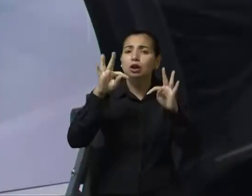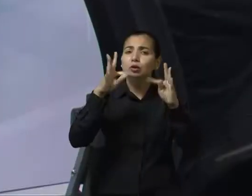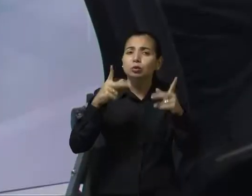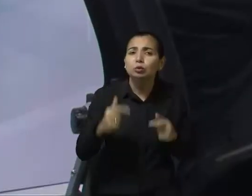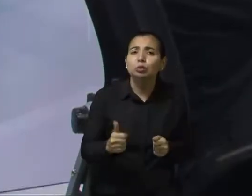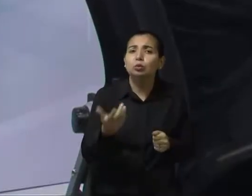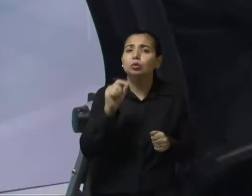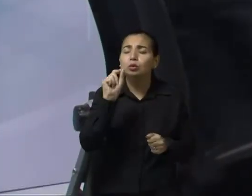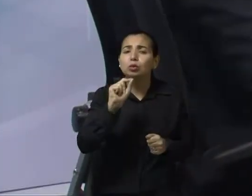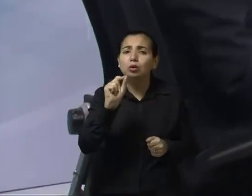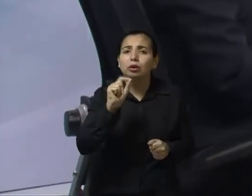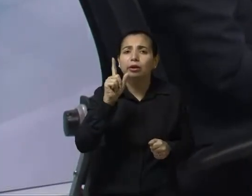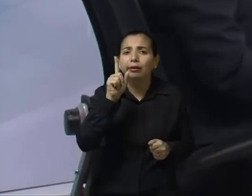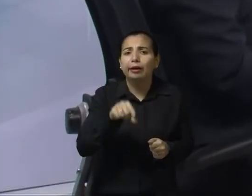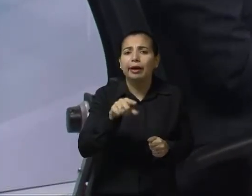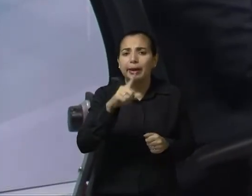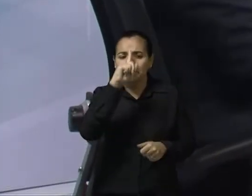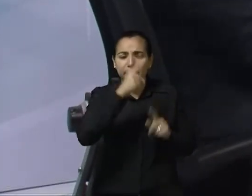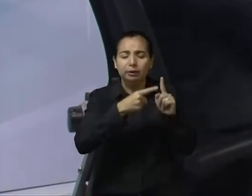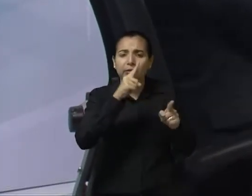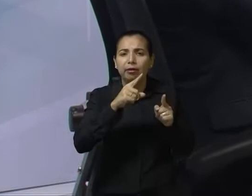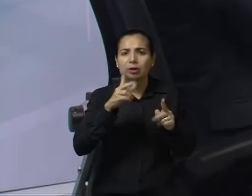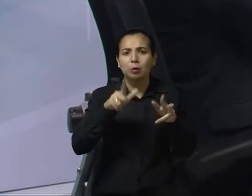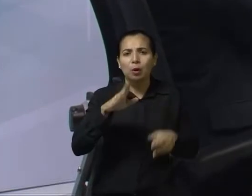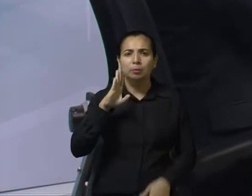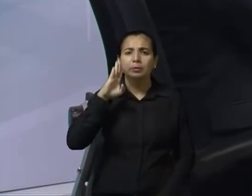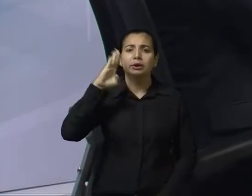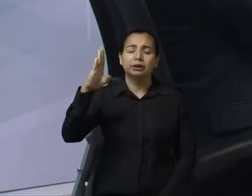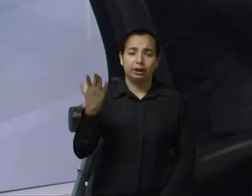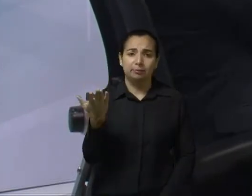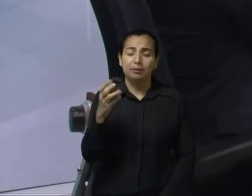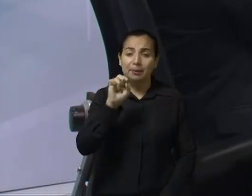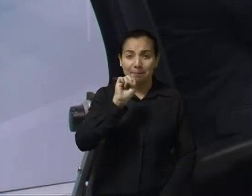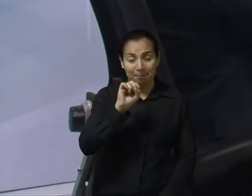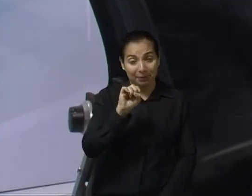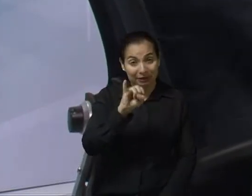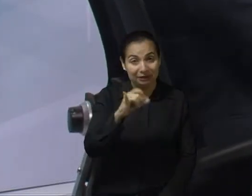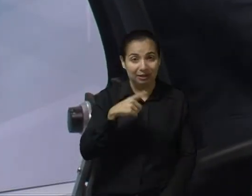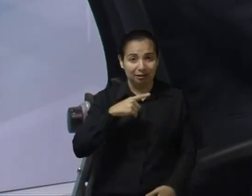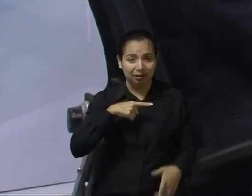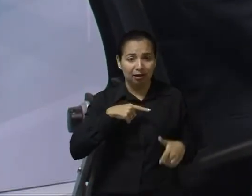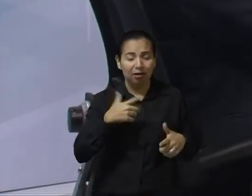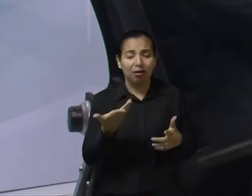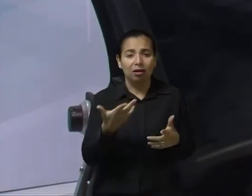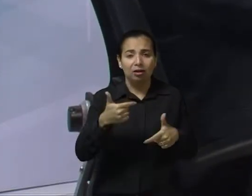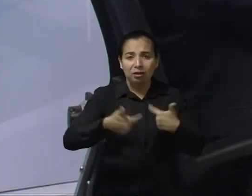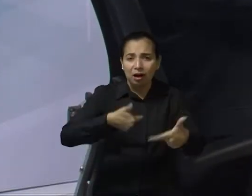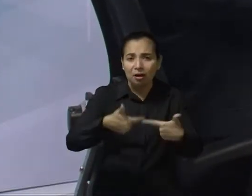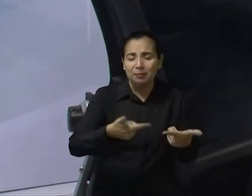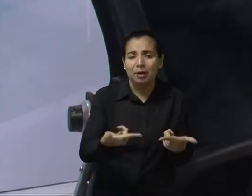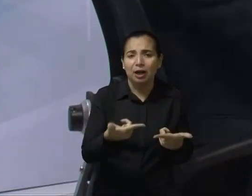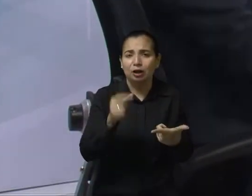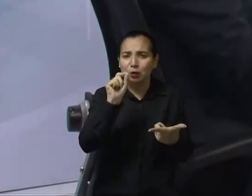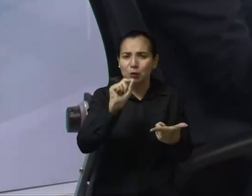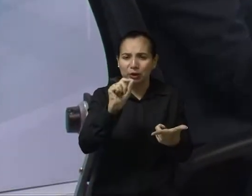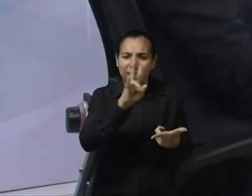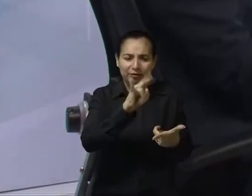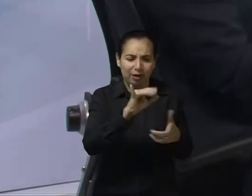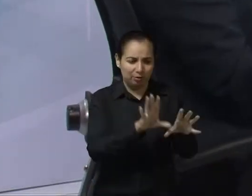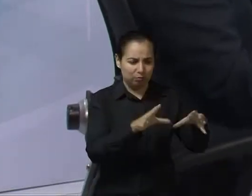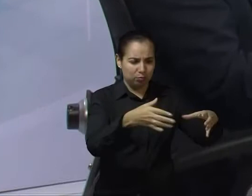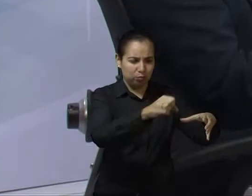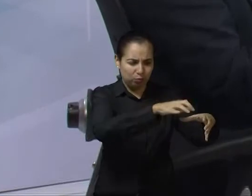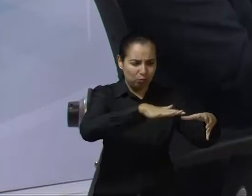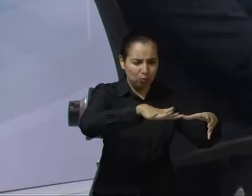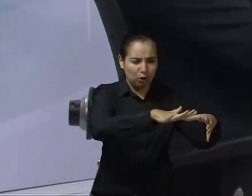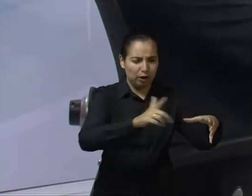movimento que é militar. Para uma ação específica, sim, Agora, você transformar toda uma categoria que